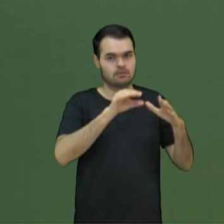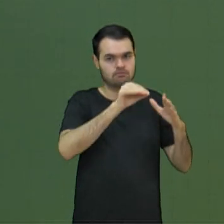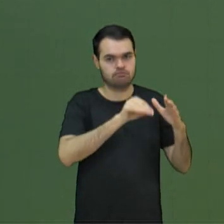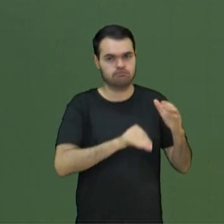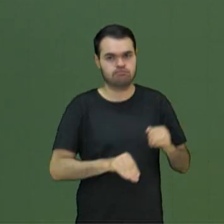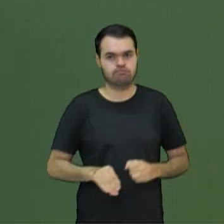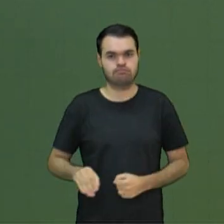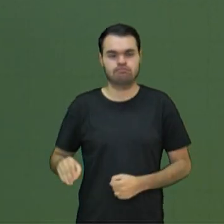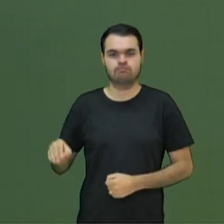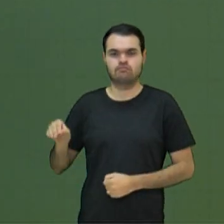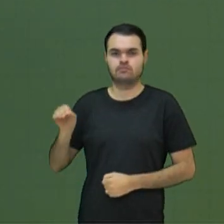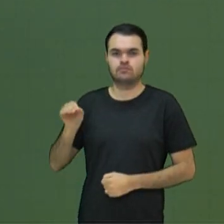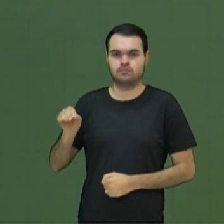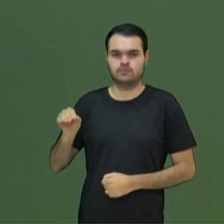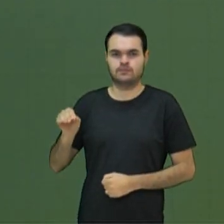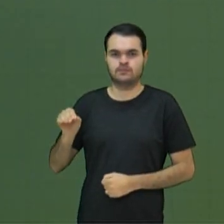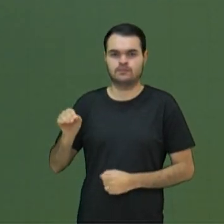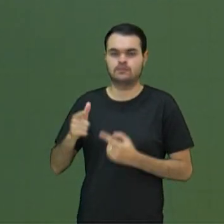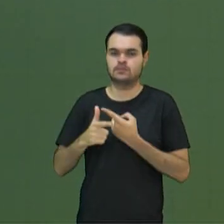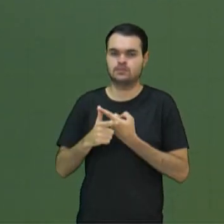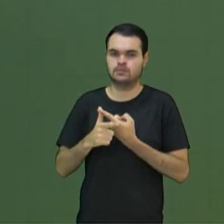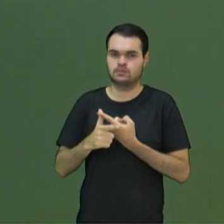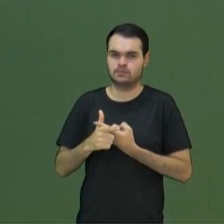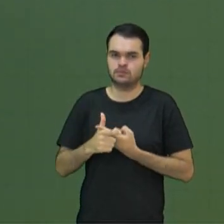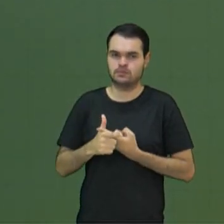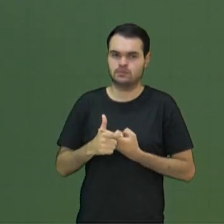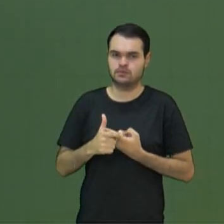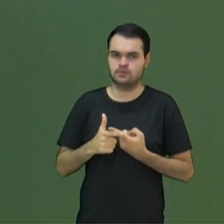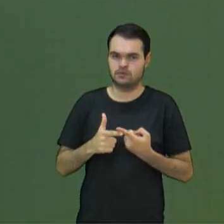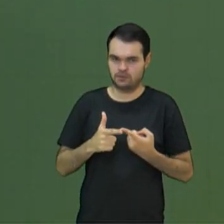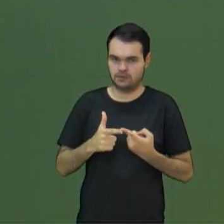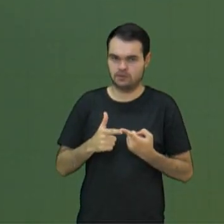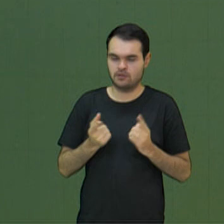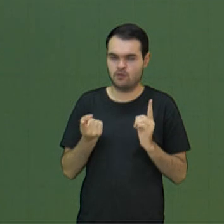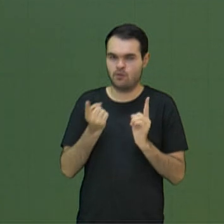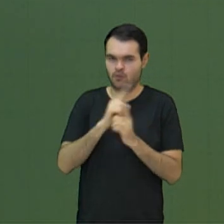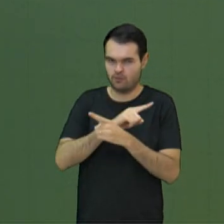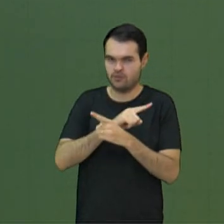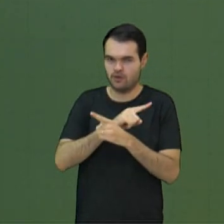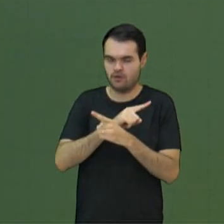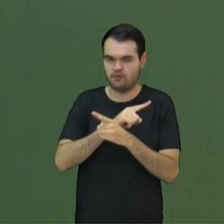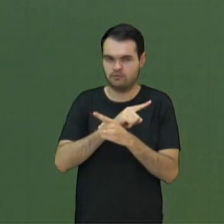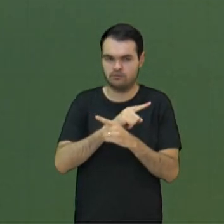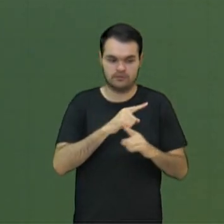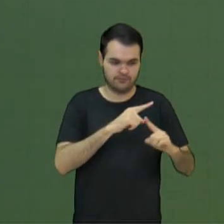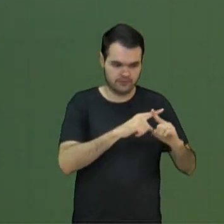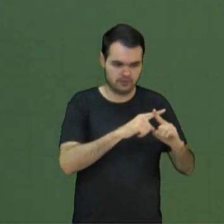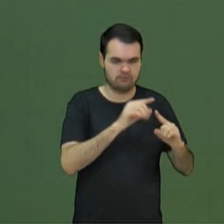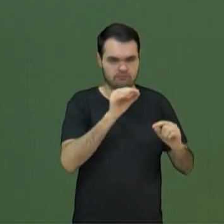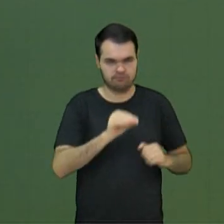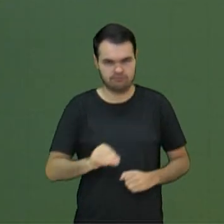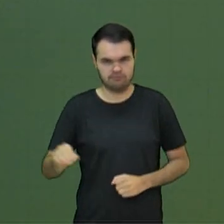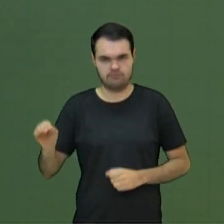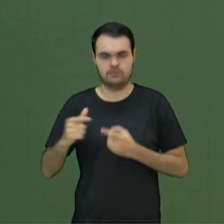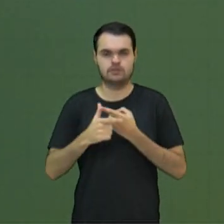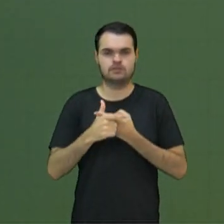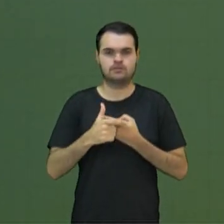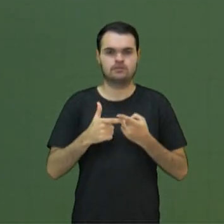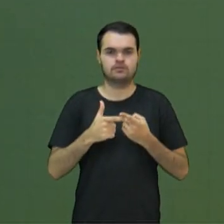esse 1000 para o lado oposto na operação inversa, que é a divisão. Então, nós vamos fazer assim, ó.